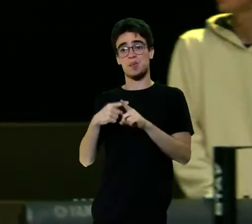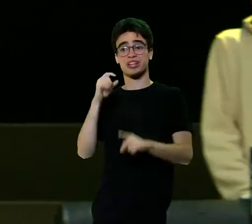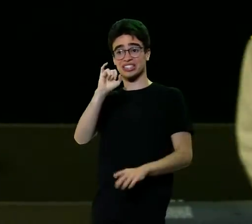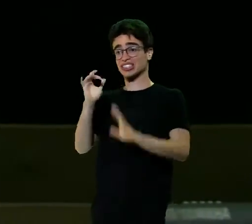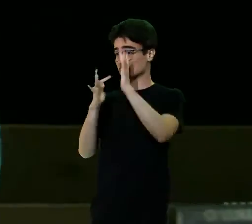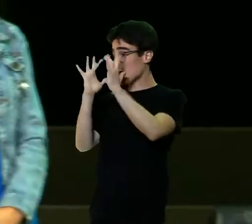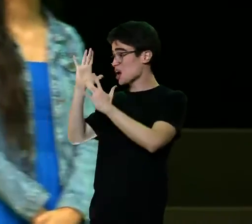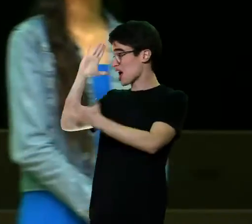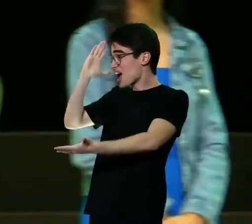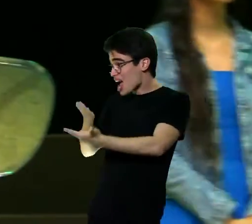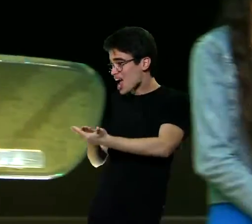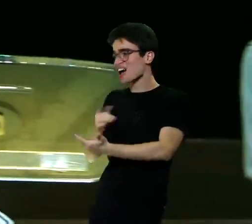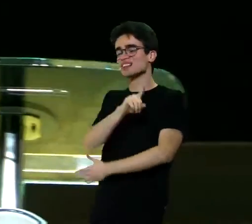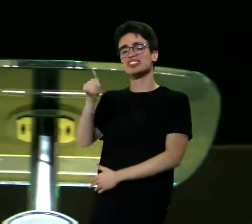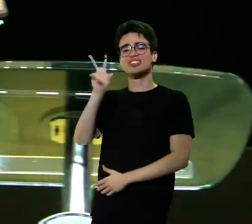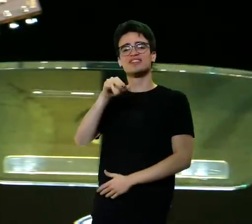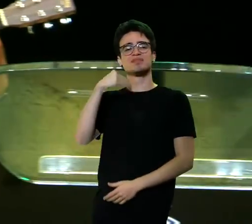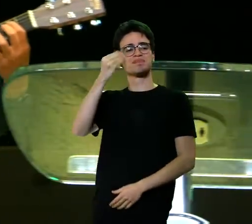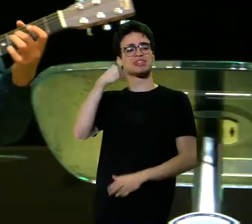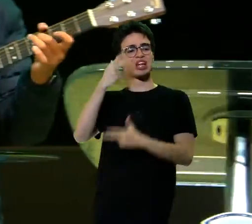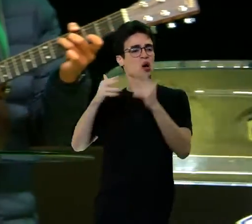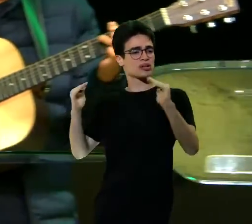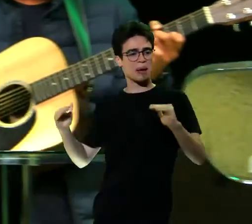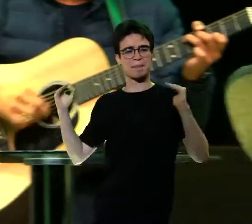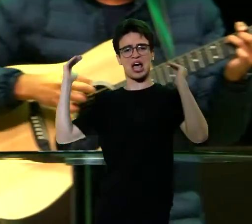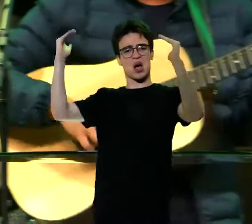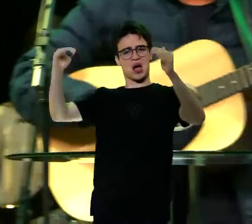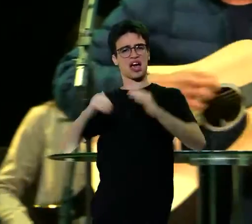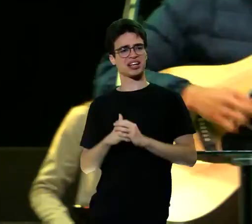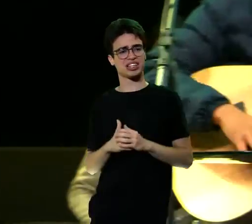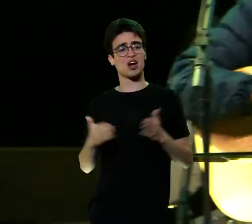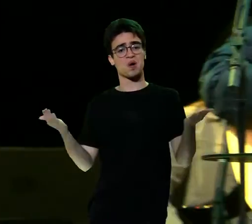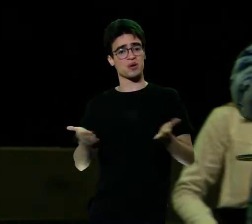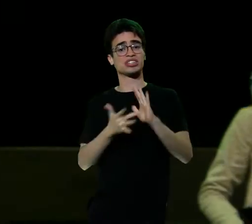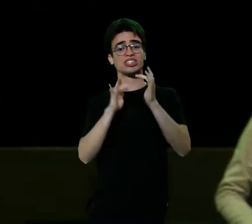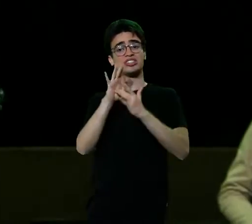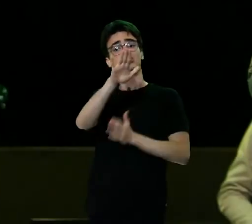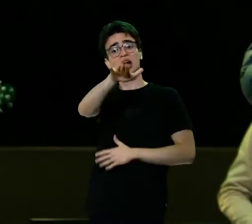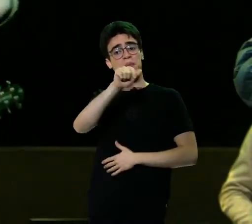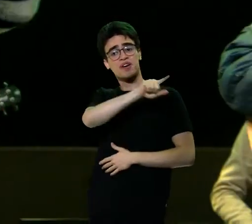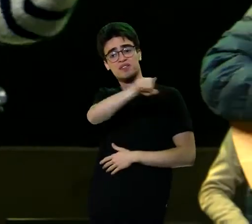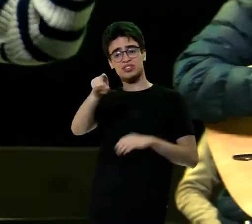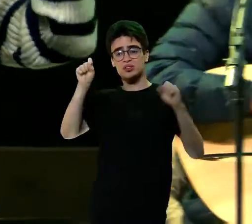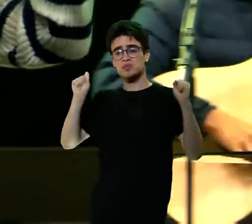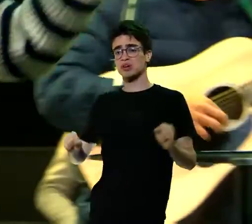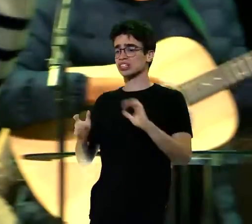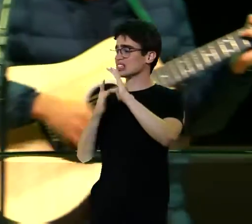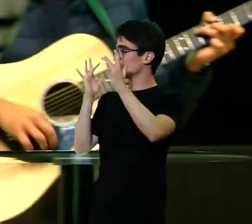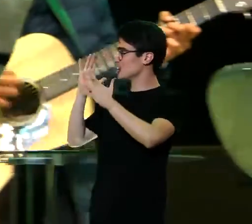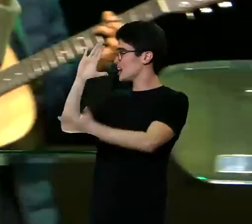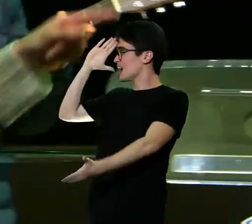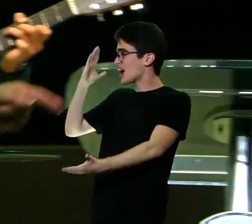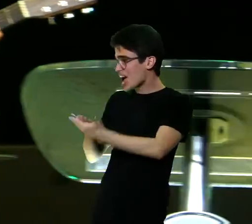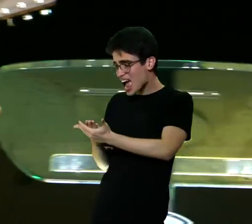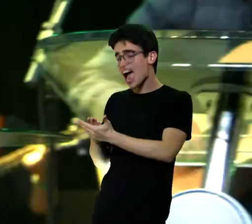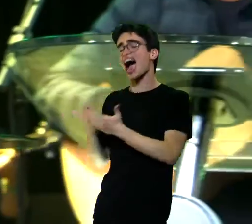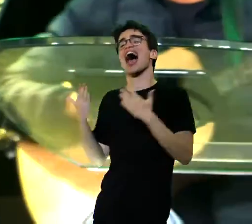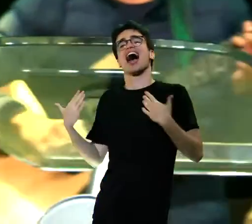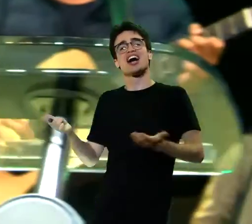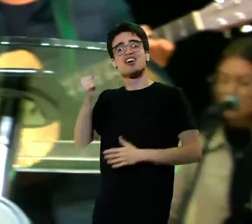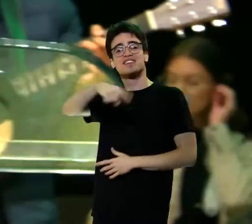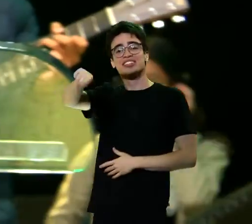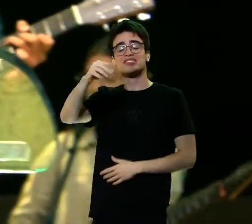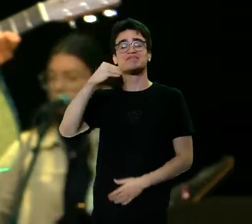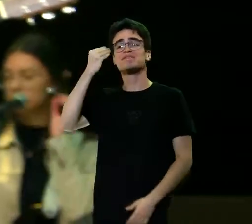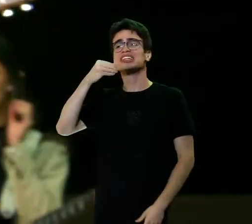viverá coisas maiores. Hoje Jesus está te chamando para que você creia nele. E você vai viver coisas maiores na presença